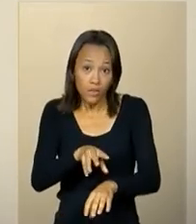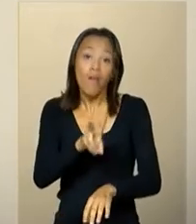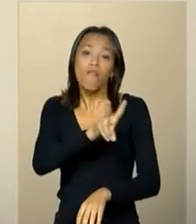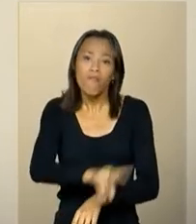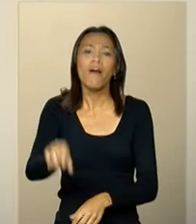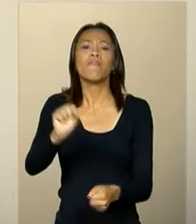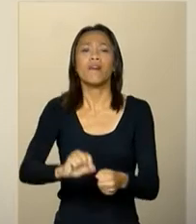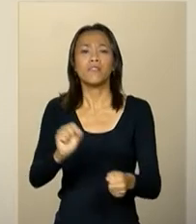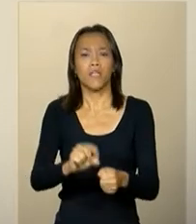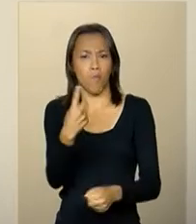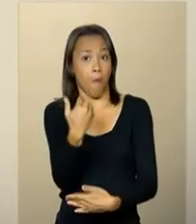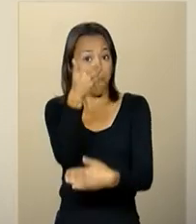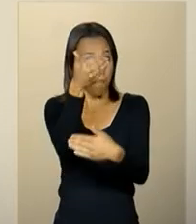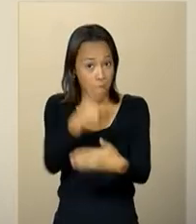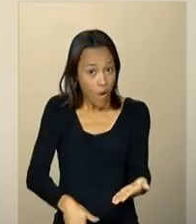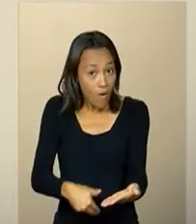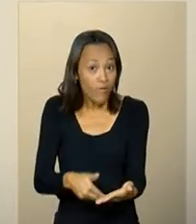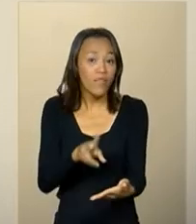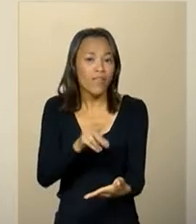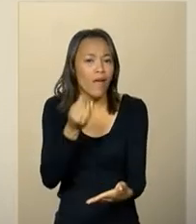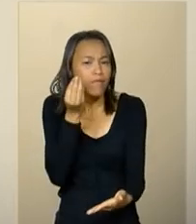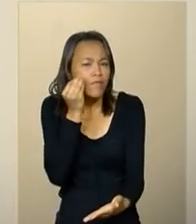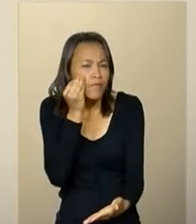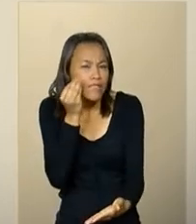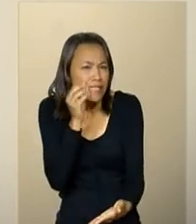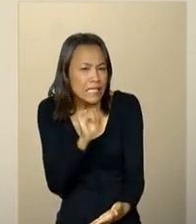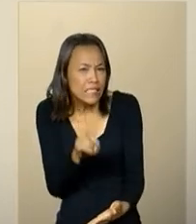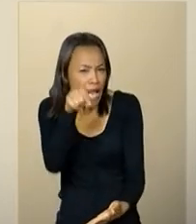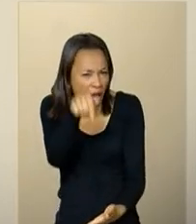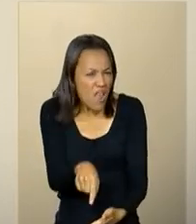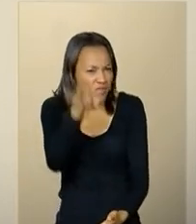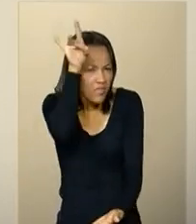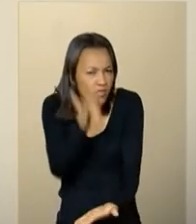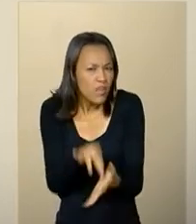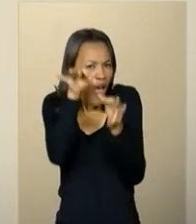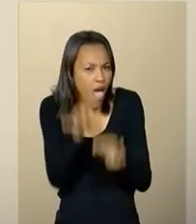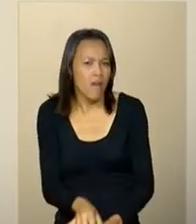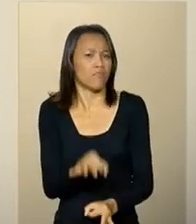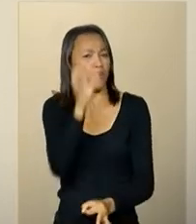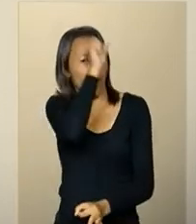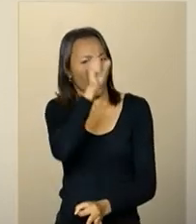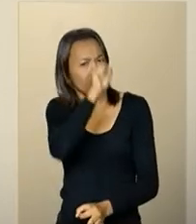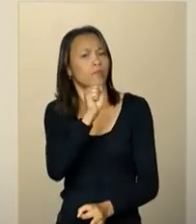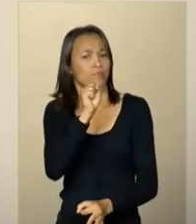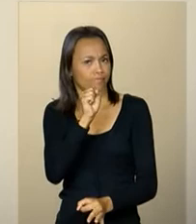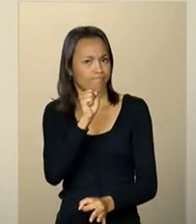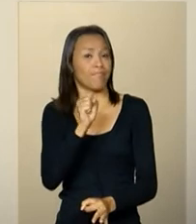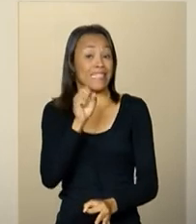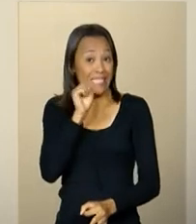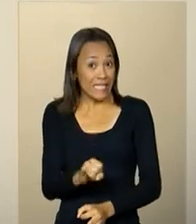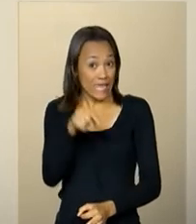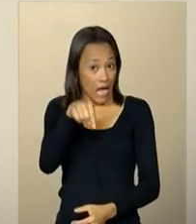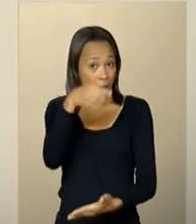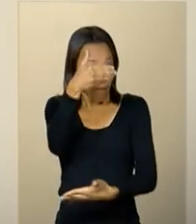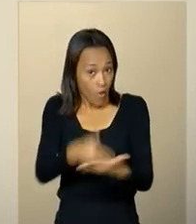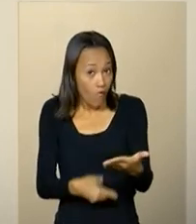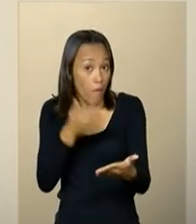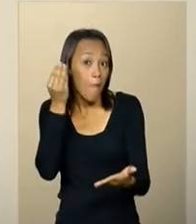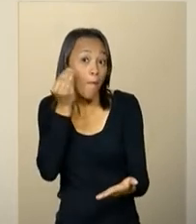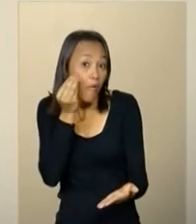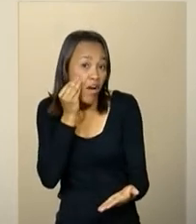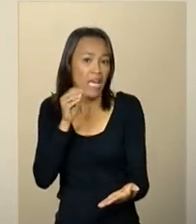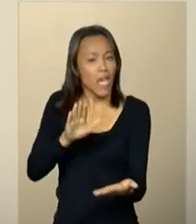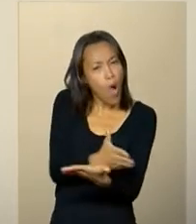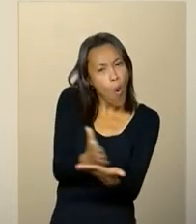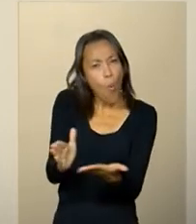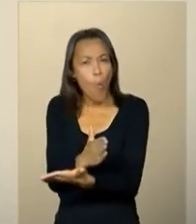Vamos fazer uma prova que vai verificar se elas realmente estão aprendendo se a prova mostrar